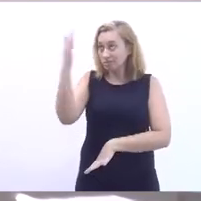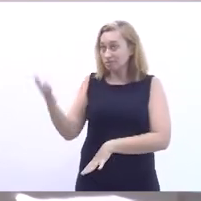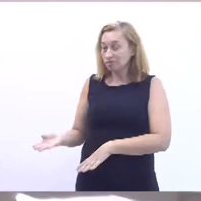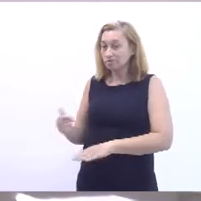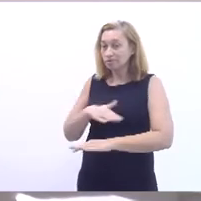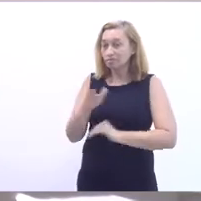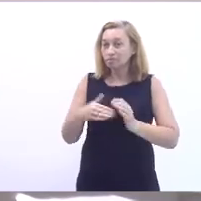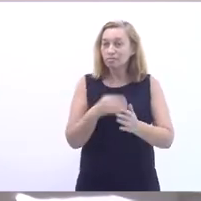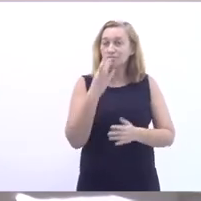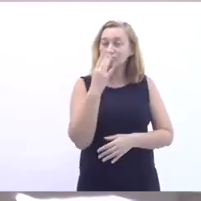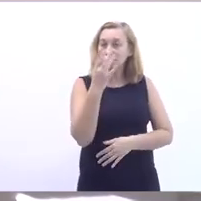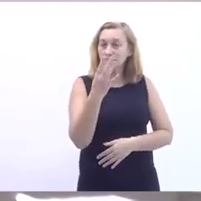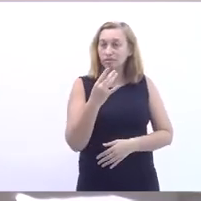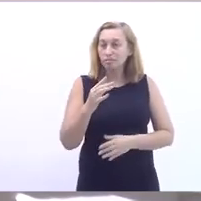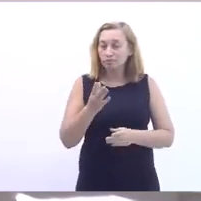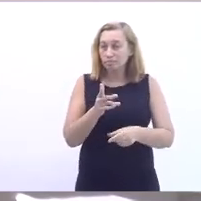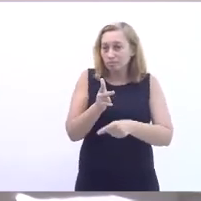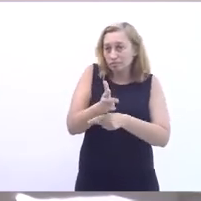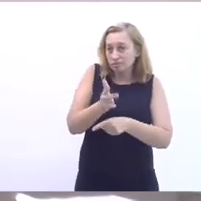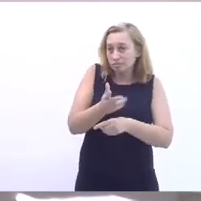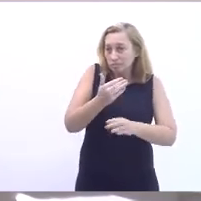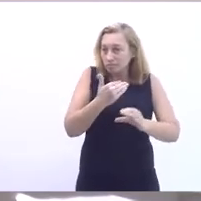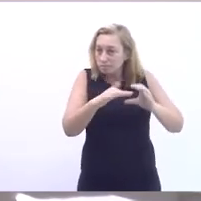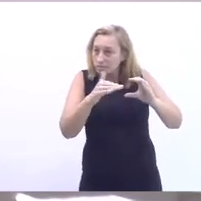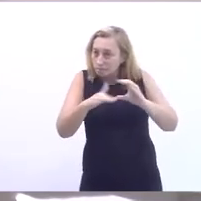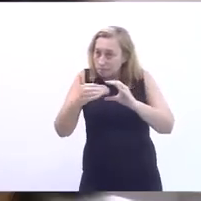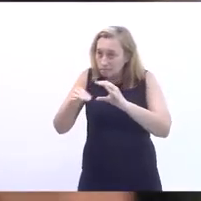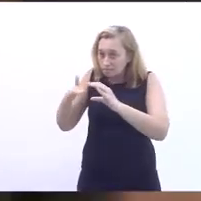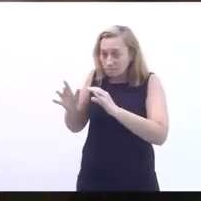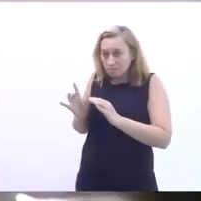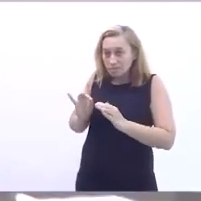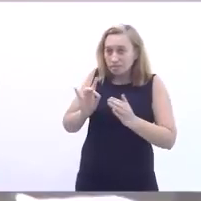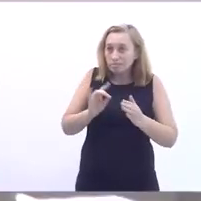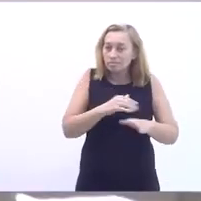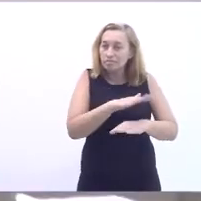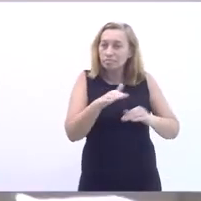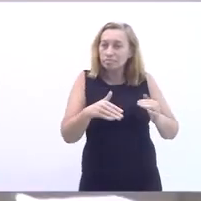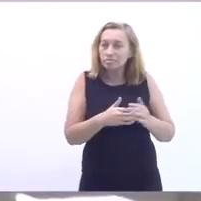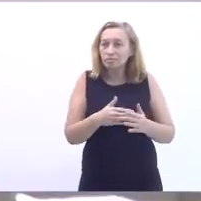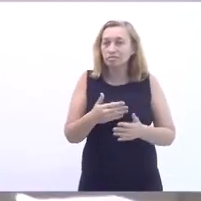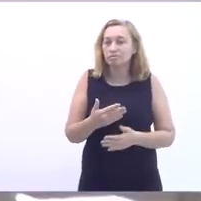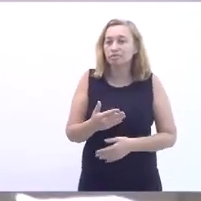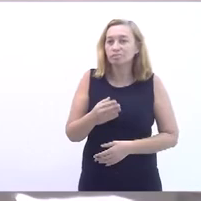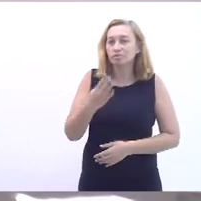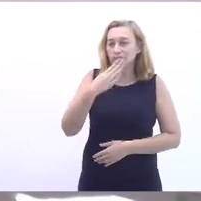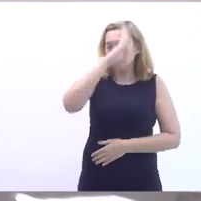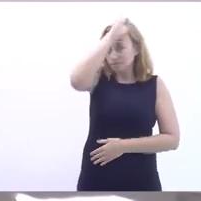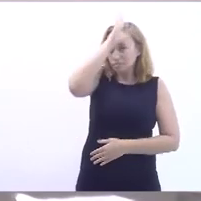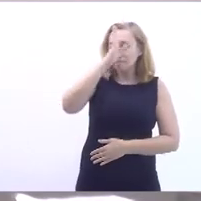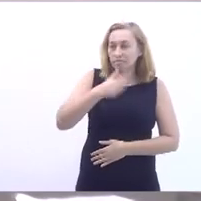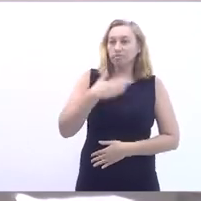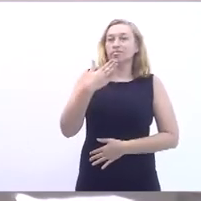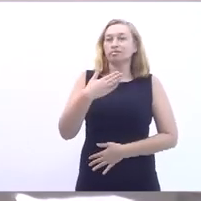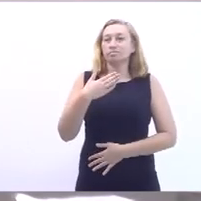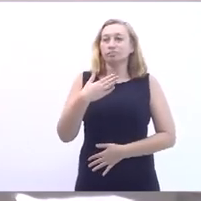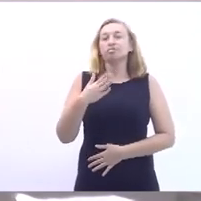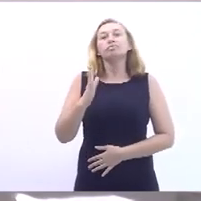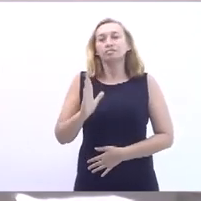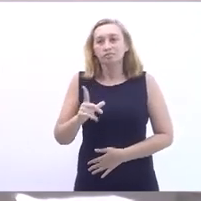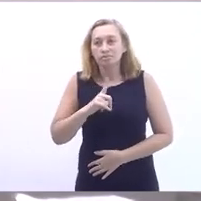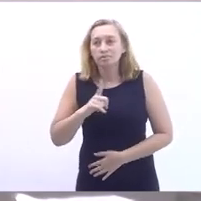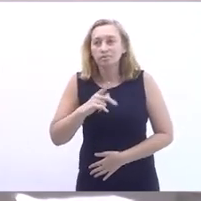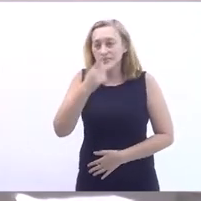arco-íris eu vou pegar esse vídeo vou passar um daqueles bem reações bolsonaro Battery in fact ele já tem gente aqui